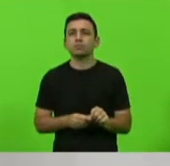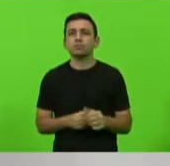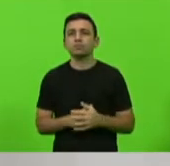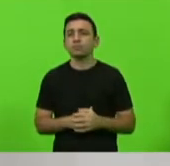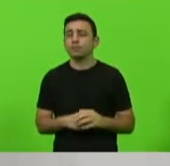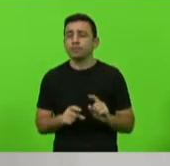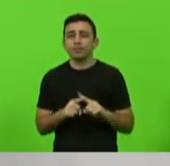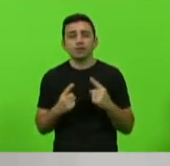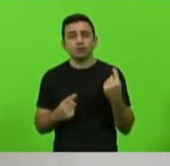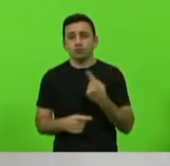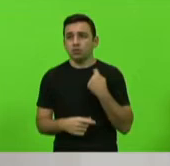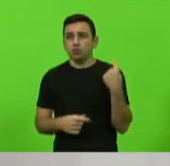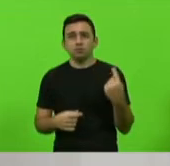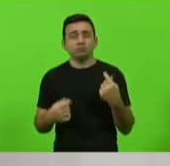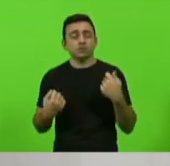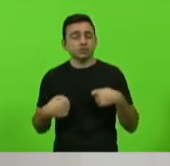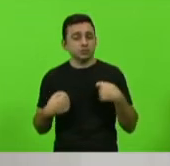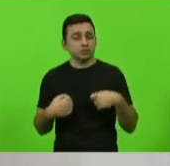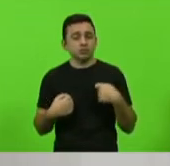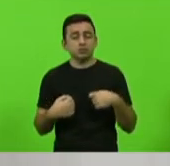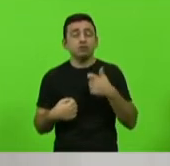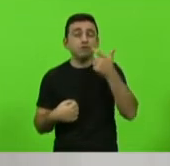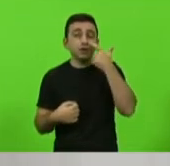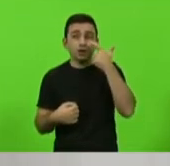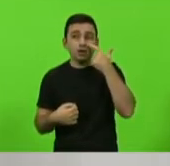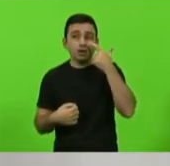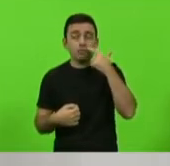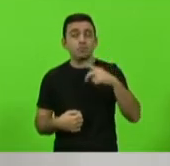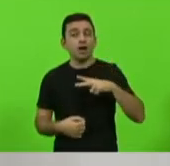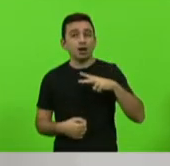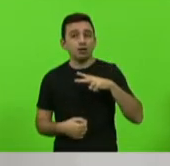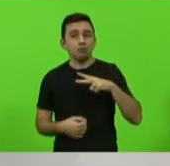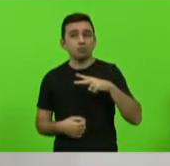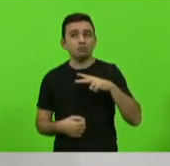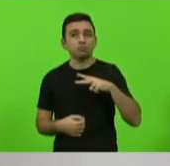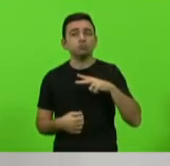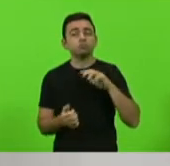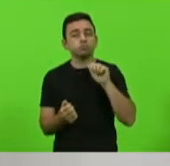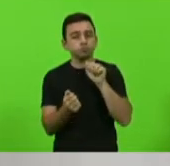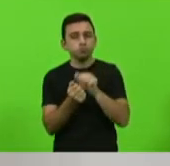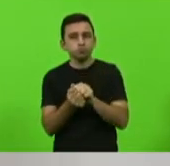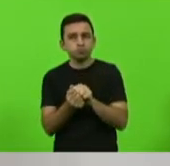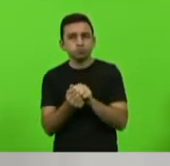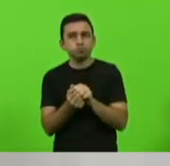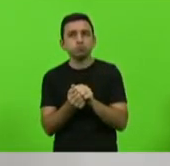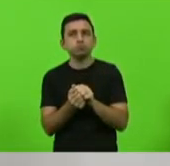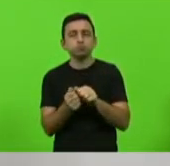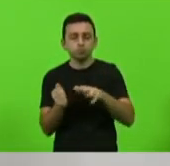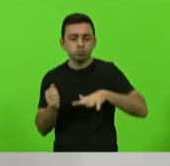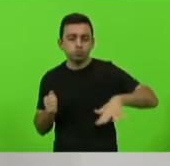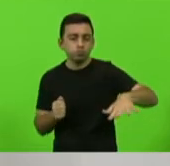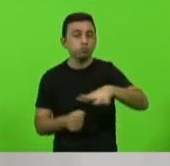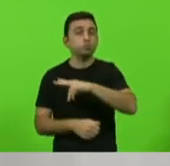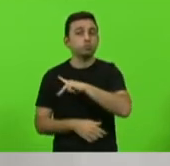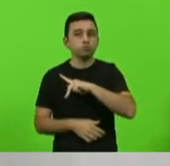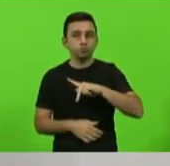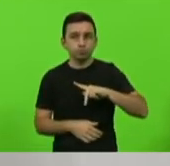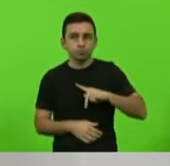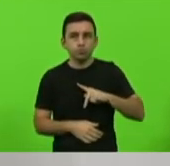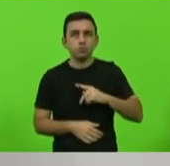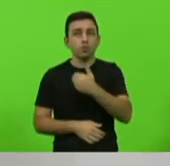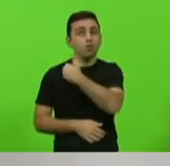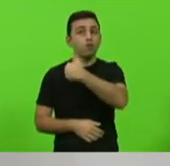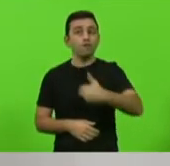Então, nós temos que encontrar a iniciativa privada, junto com os setores públicos, o